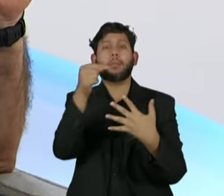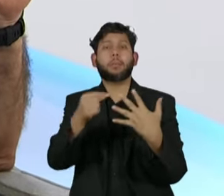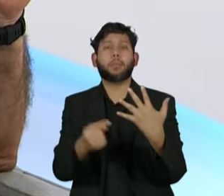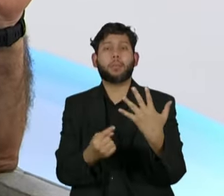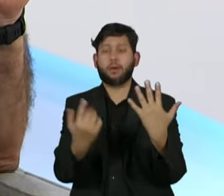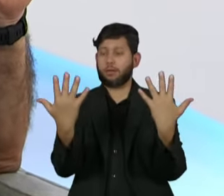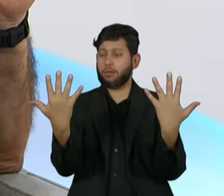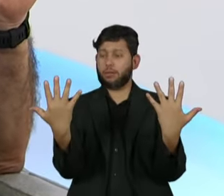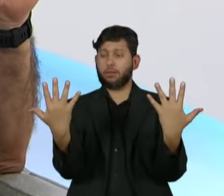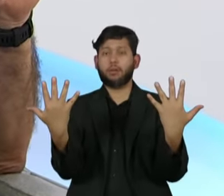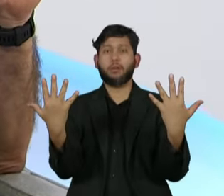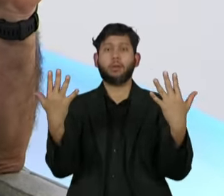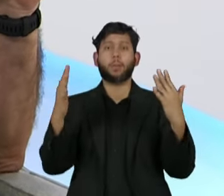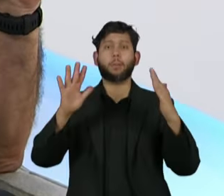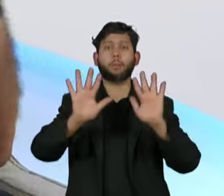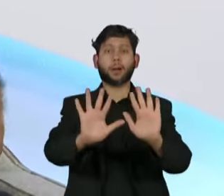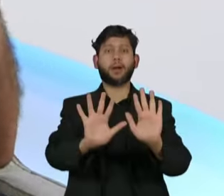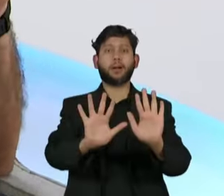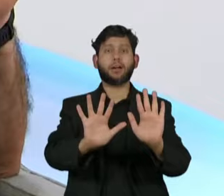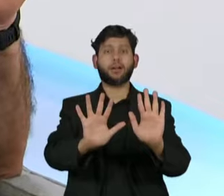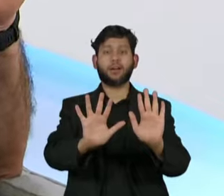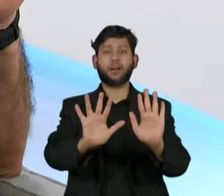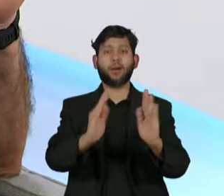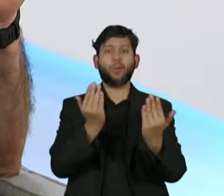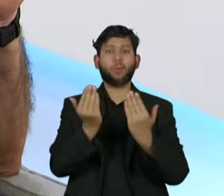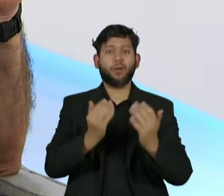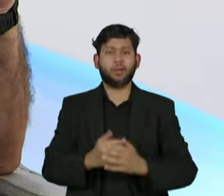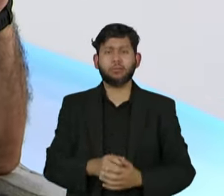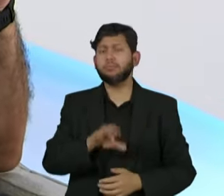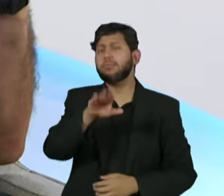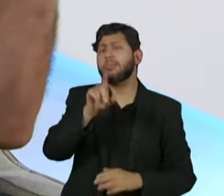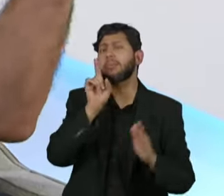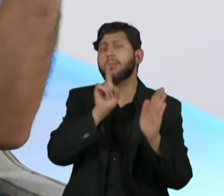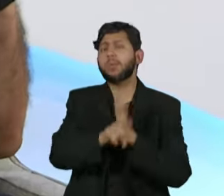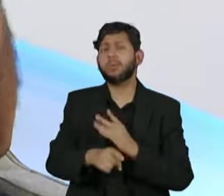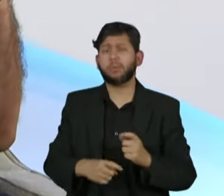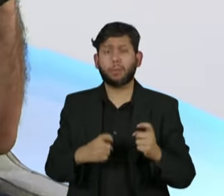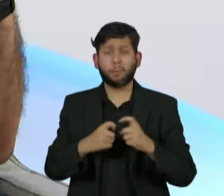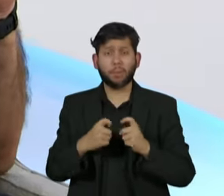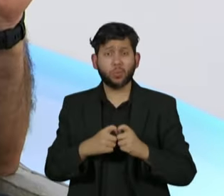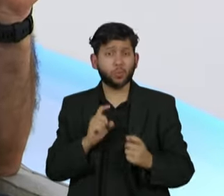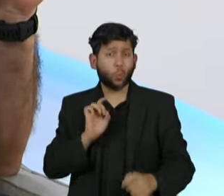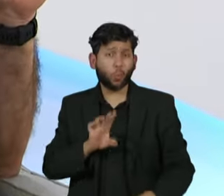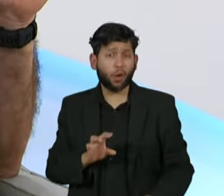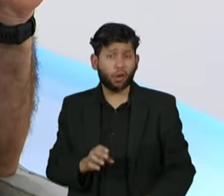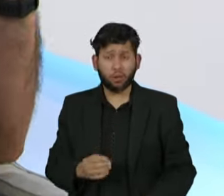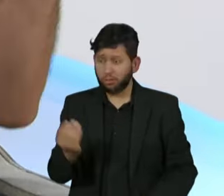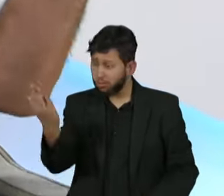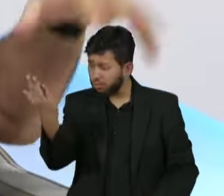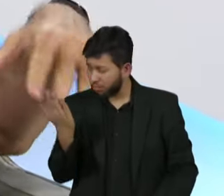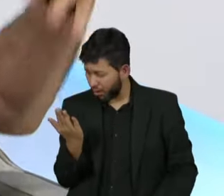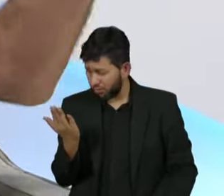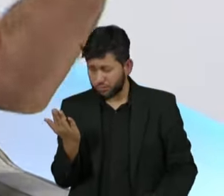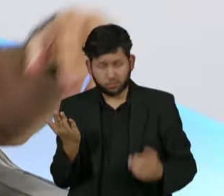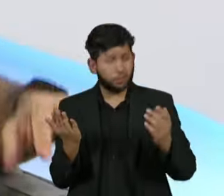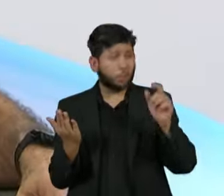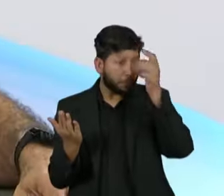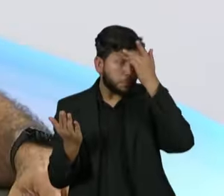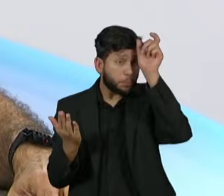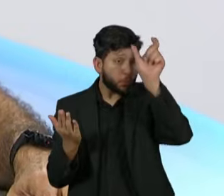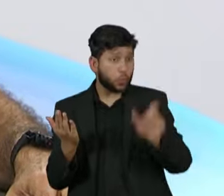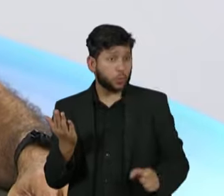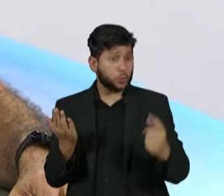consegue combinar as duas Qual o papel do médico no meio exatamente se ele secar mapeando dados no caso